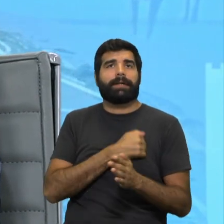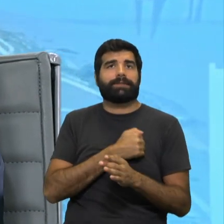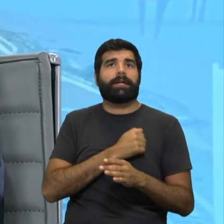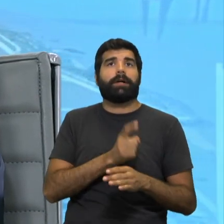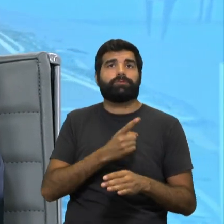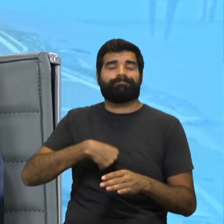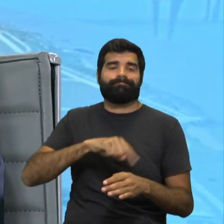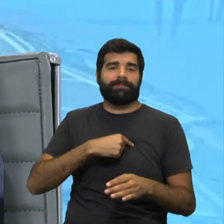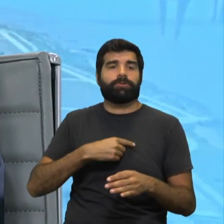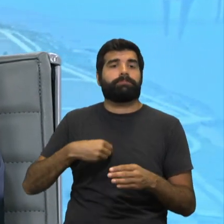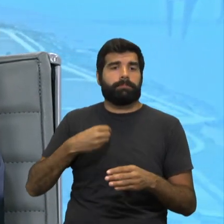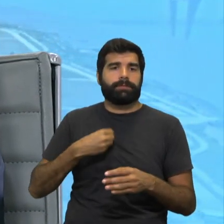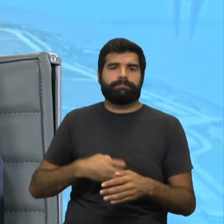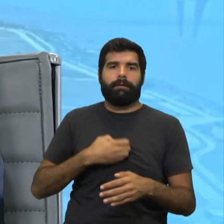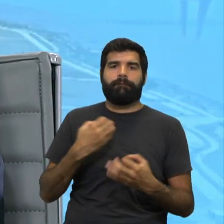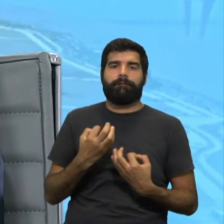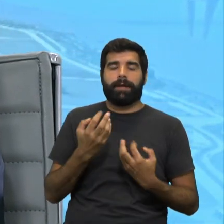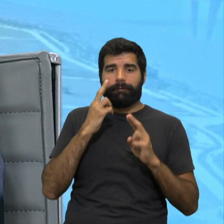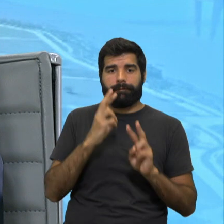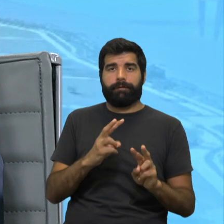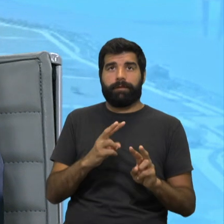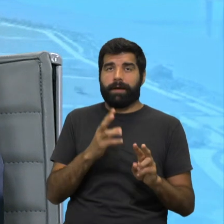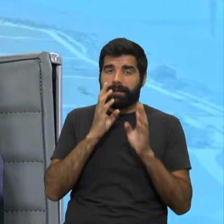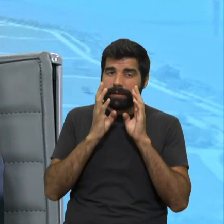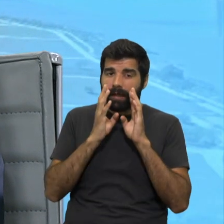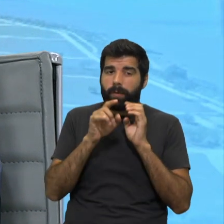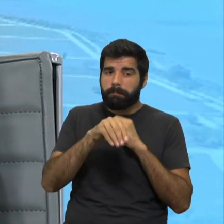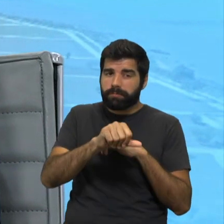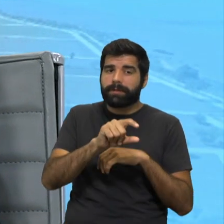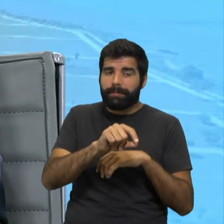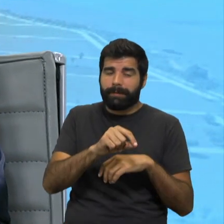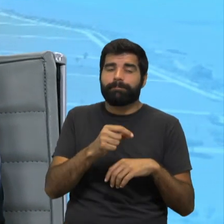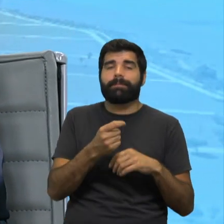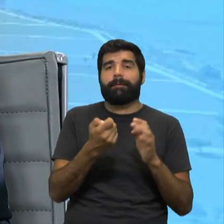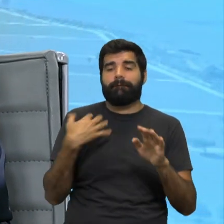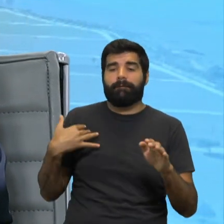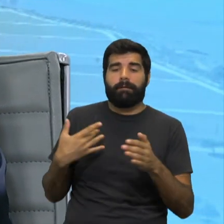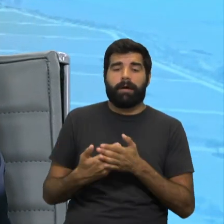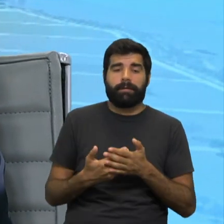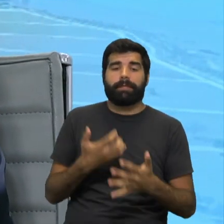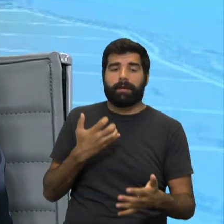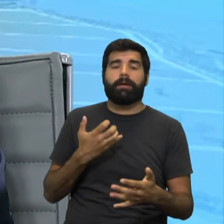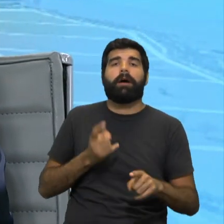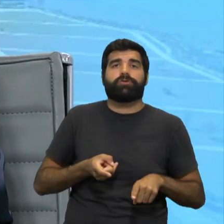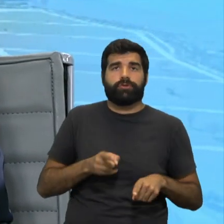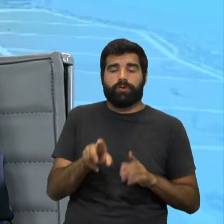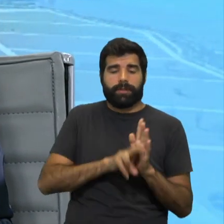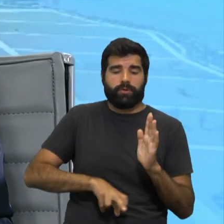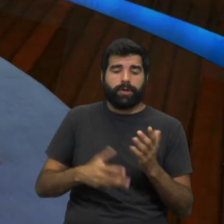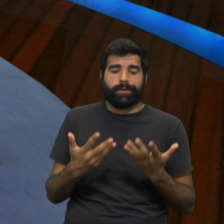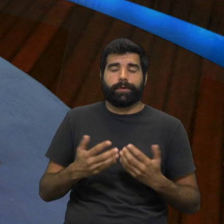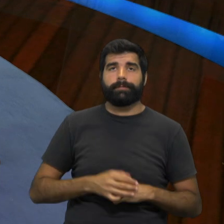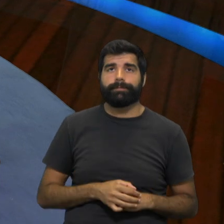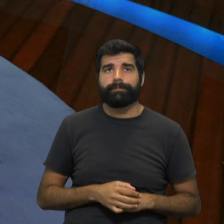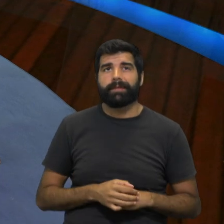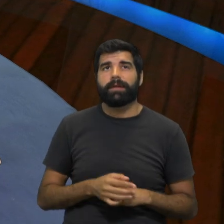estamos preocupados e que estamos a olhar também com muita atenção nos últimos tempos e com enfoque agora neste relatório.